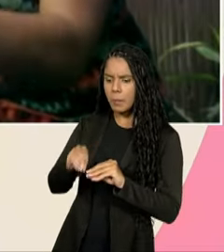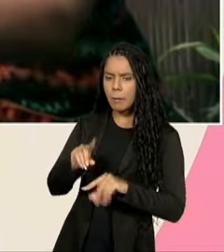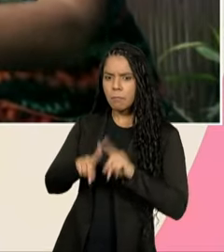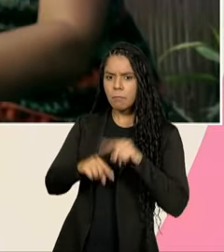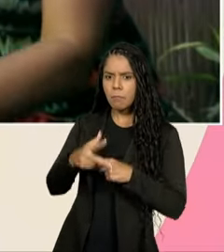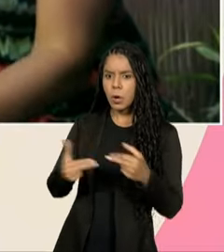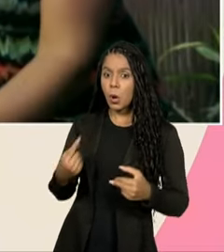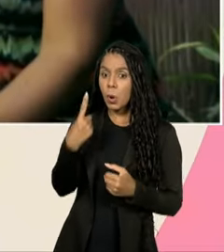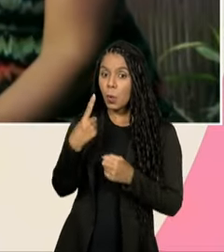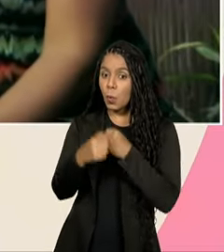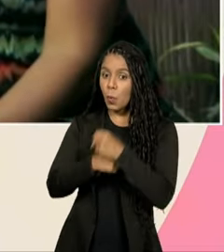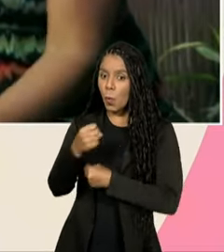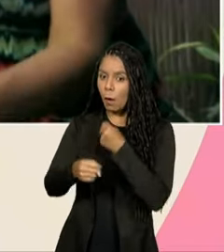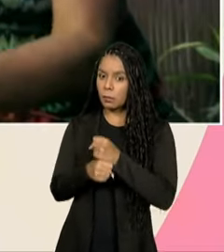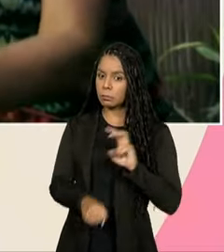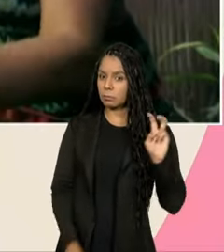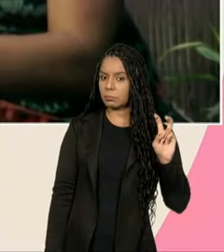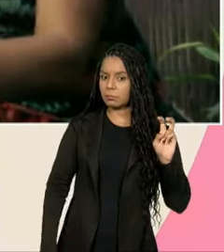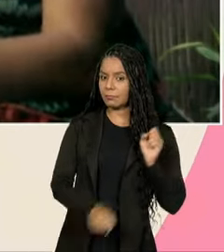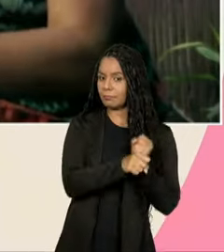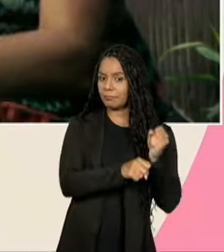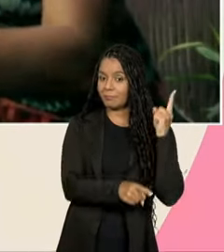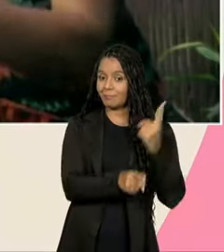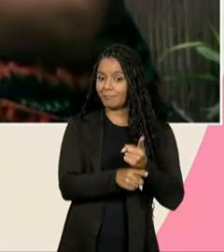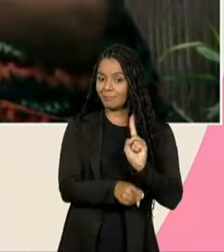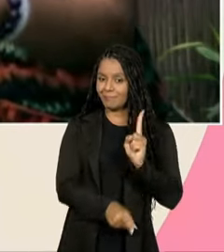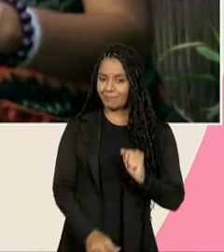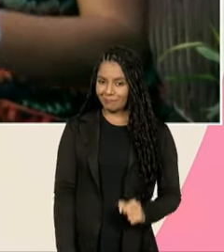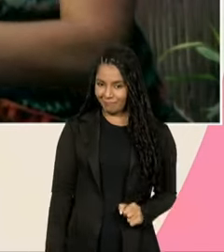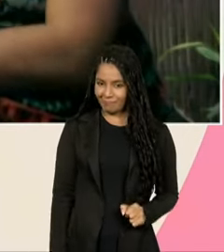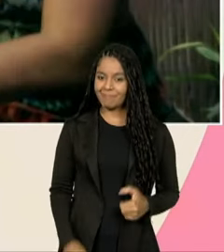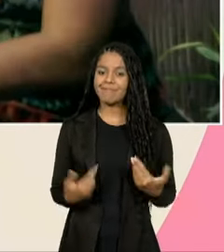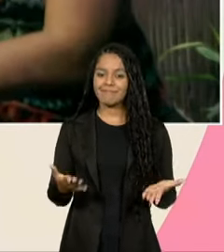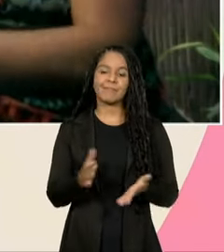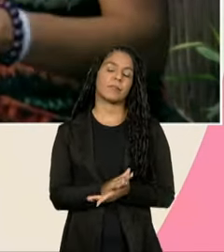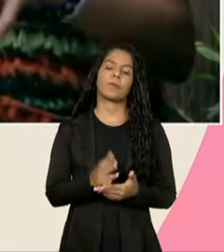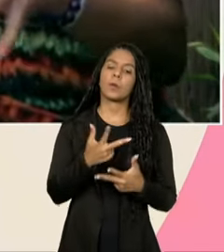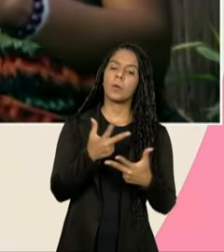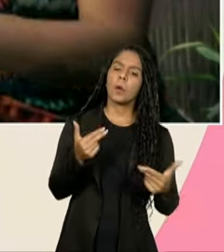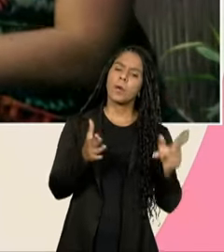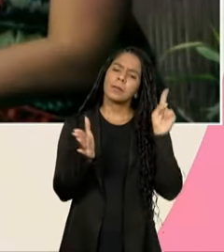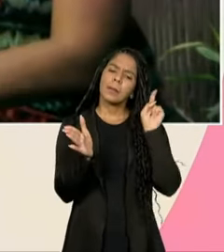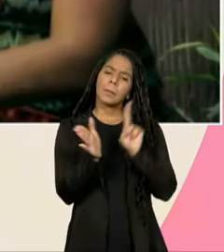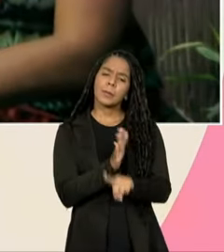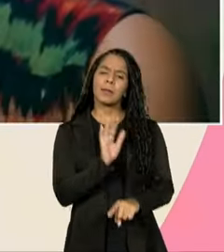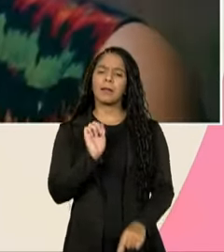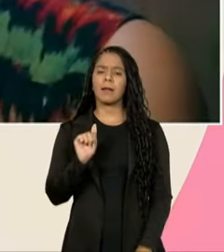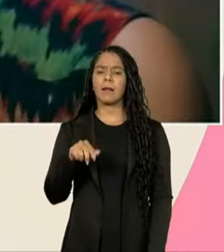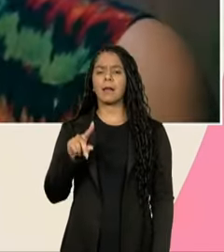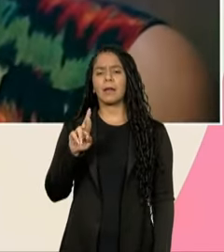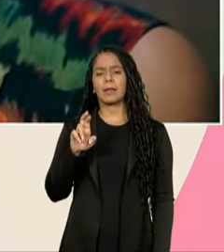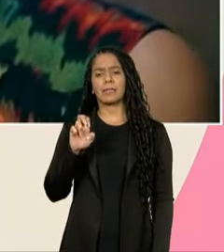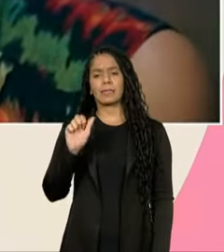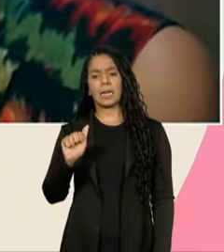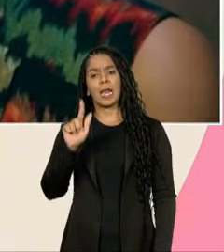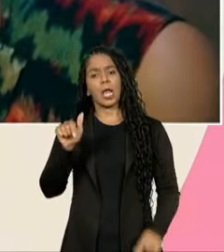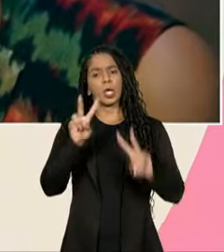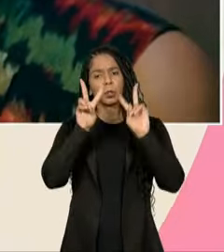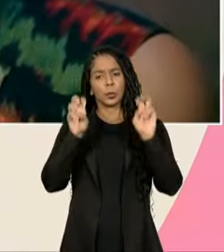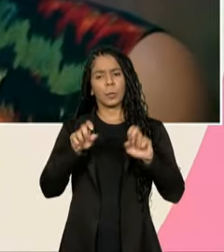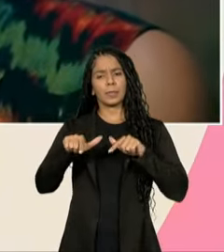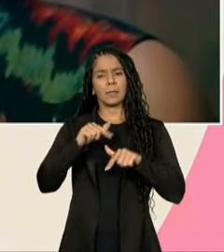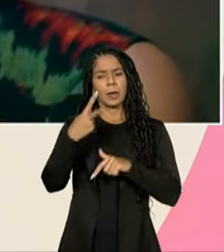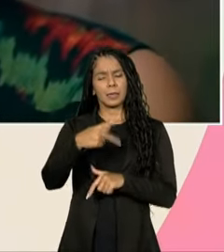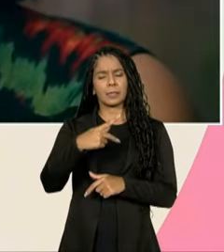um ano, coisa que em cinco eles não conseguiram. Agora, uma coisa que eu quero até perguntar para a Andréia, assim, que eu acho que vai dar a alçada dela, mas vê se eu estou correta,